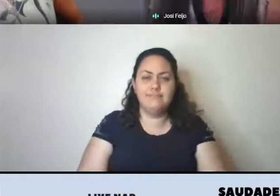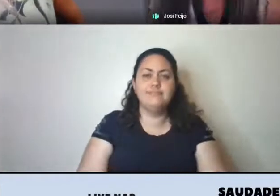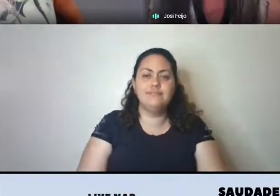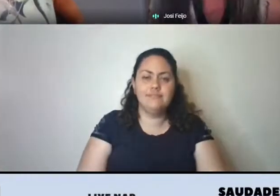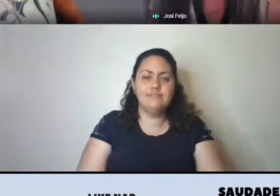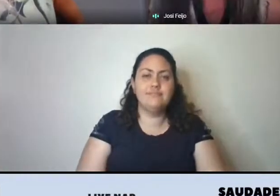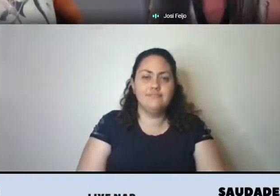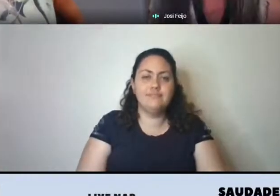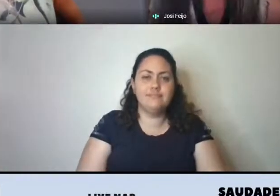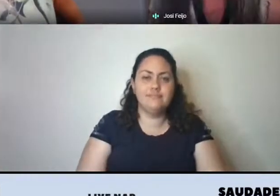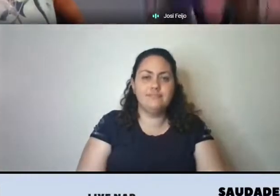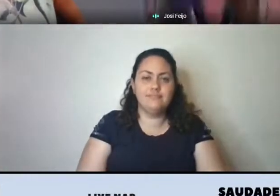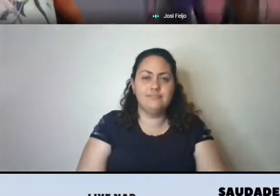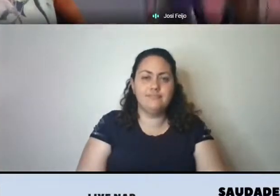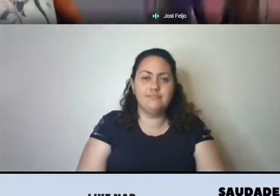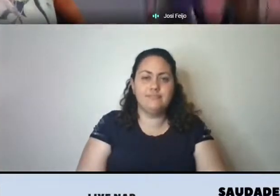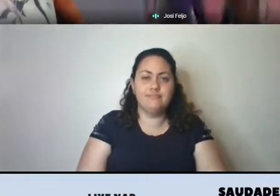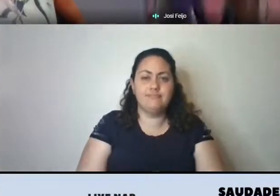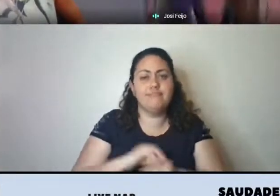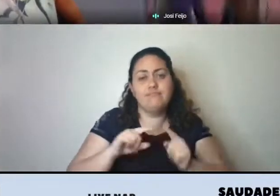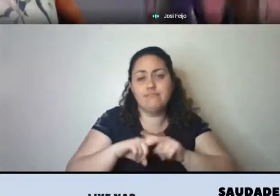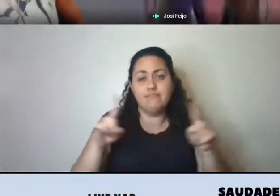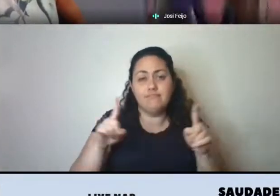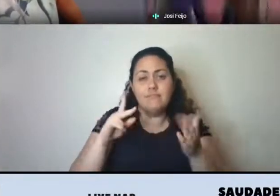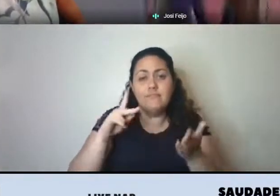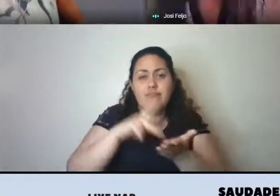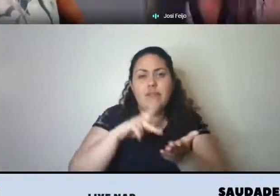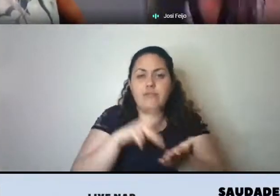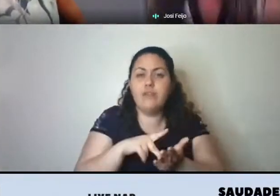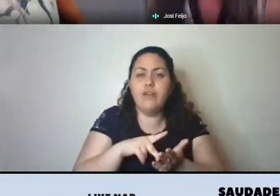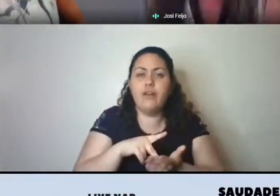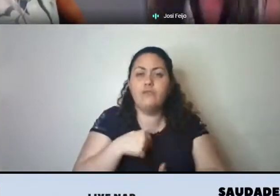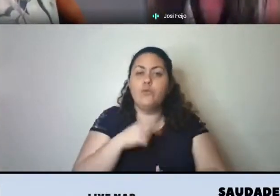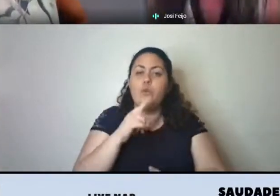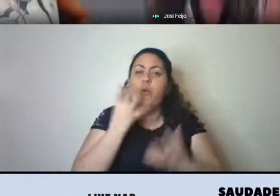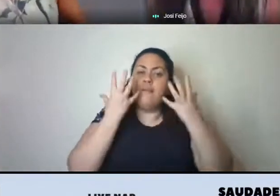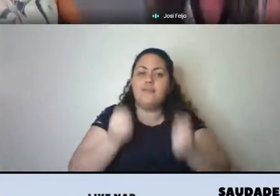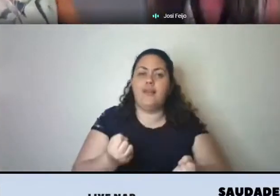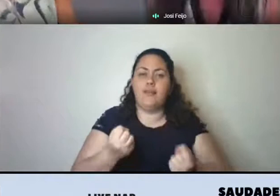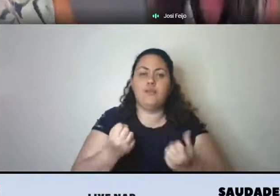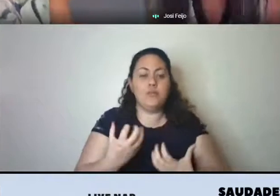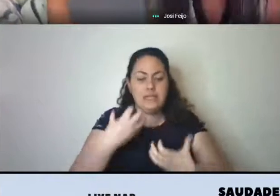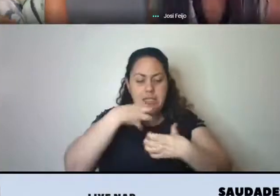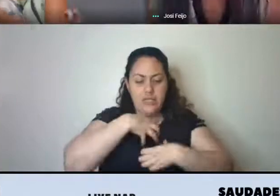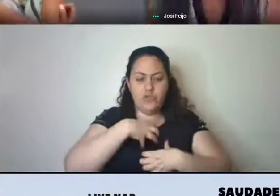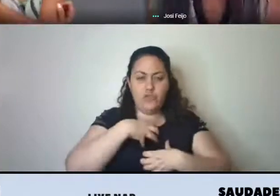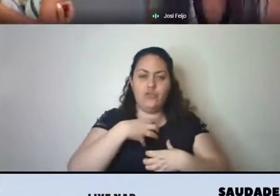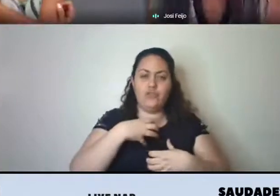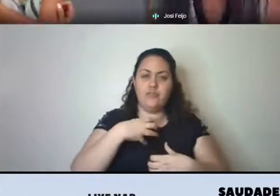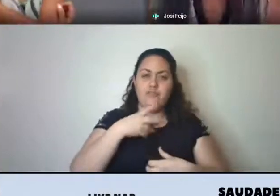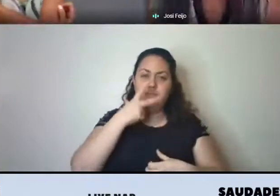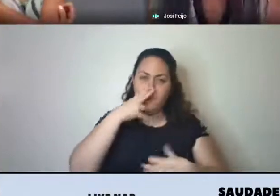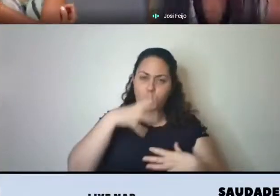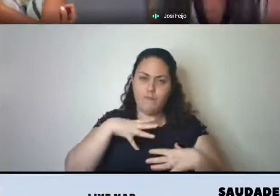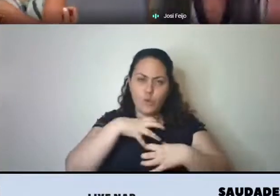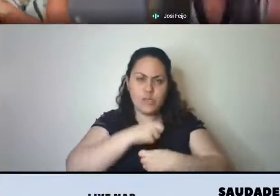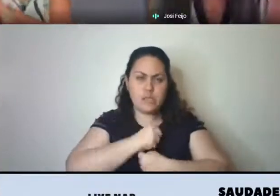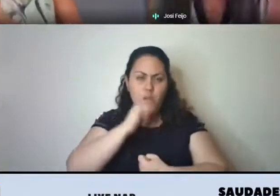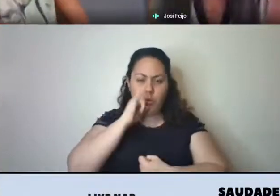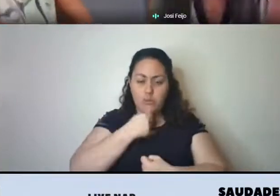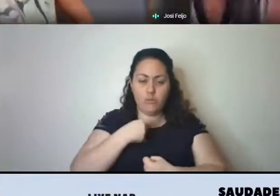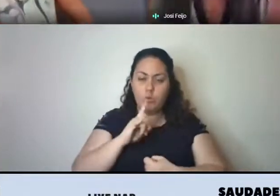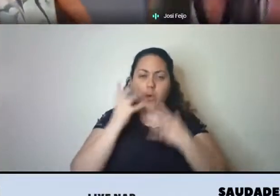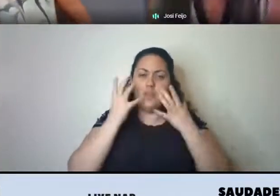isso falha nesse processo de sentir, de se permitir sentir, acolher esses sentimentos. Então, eu acho que num